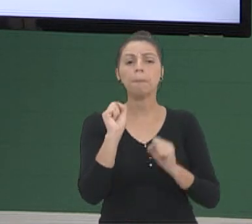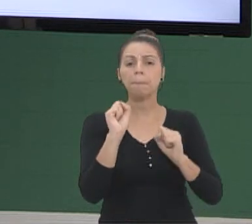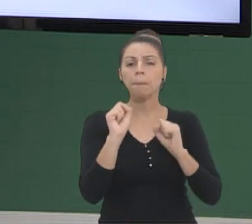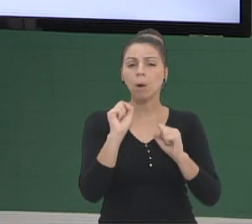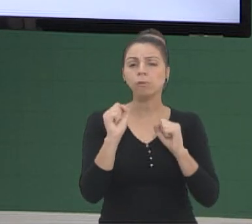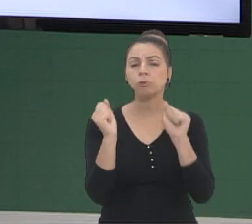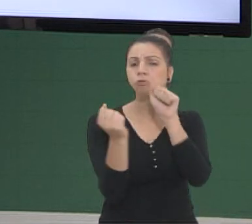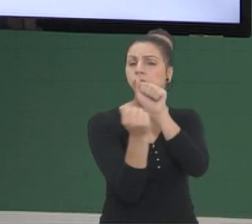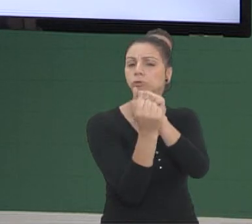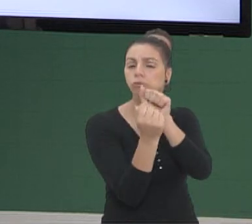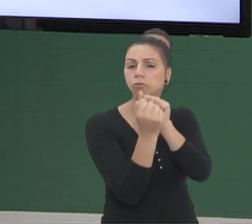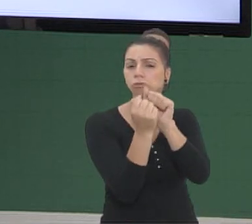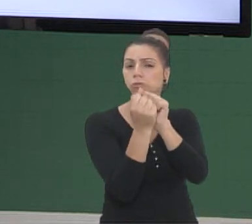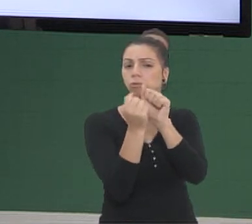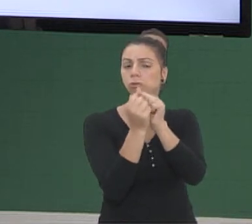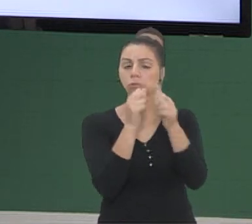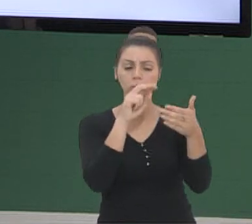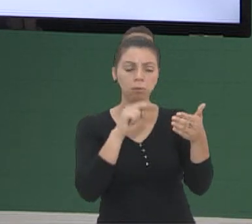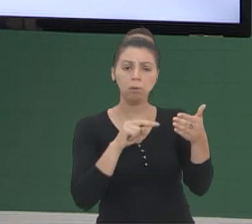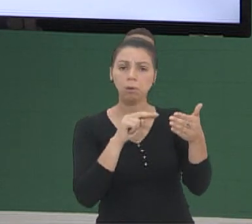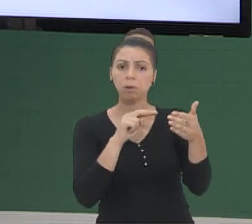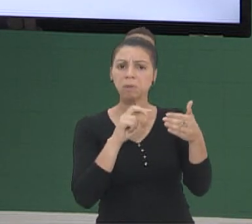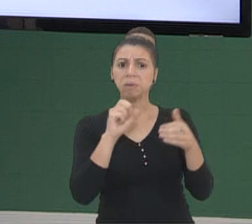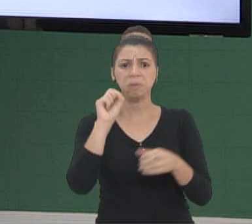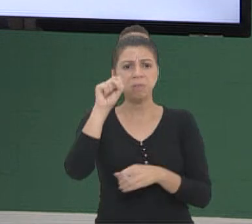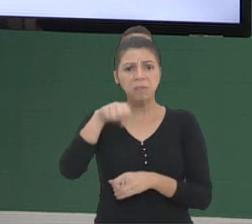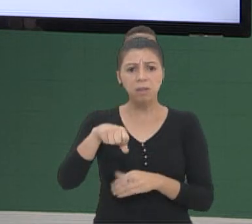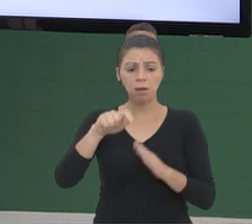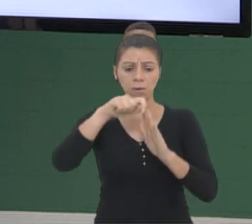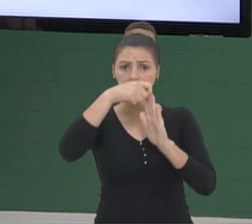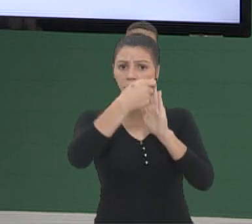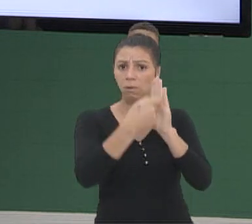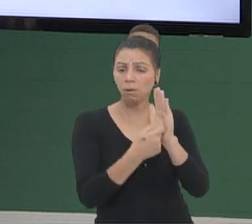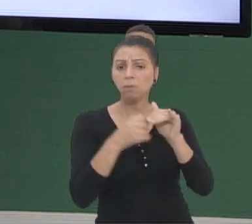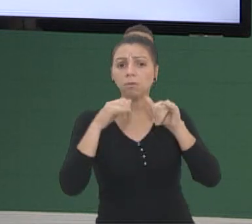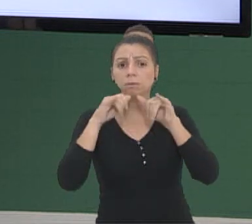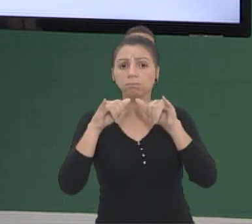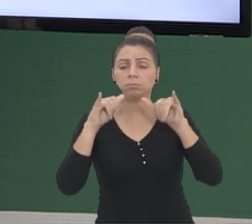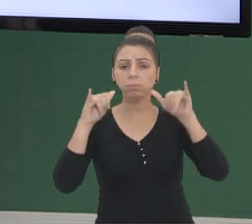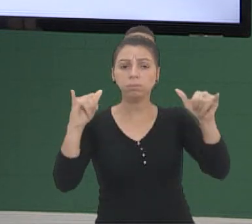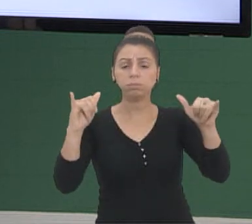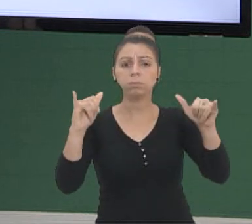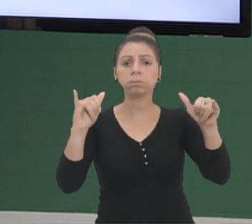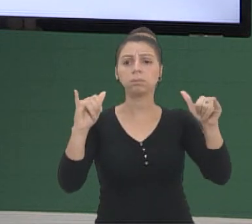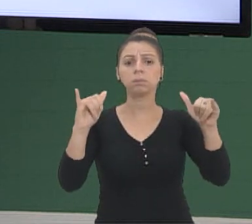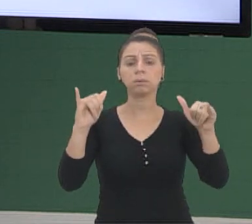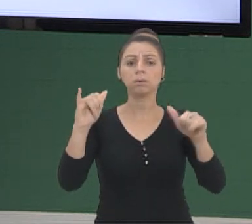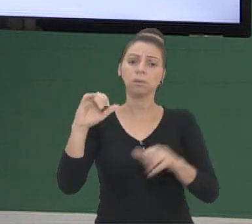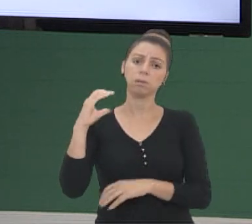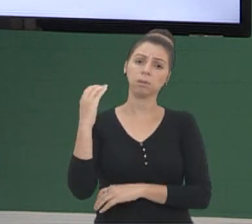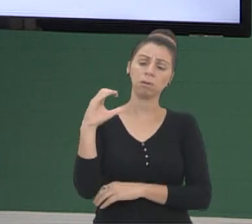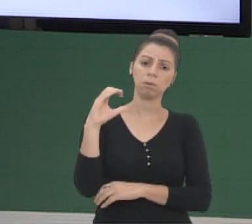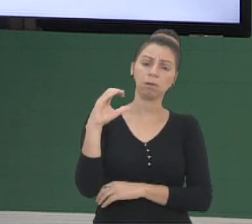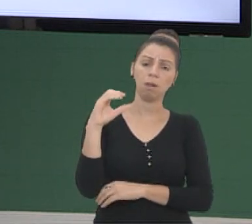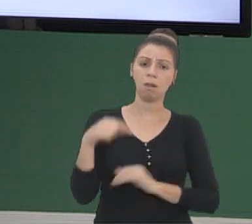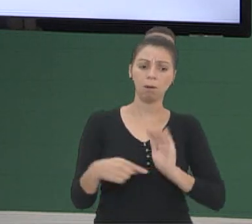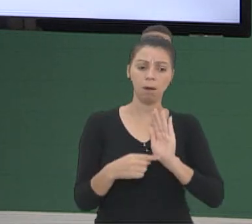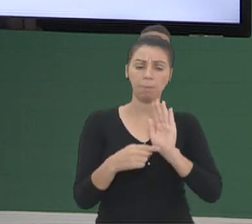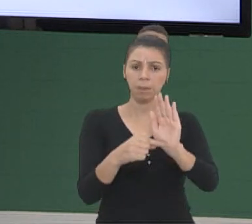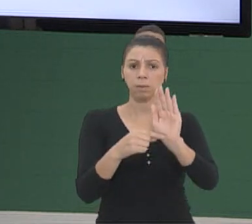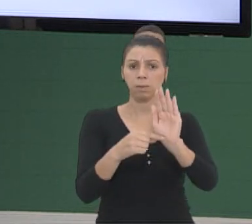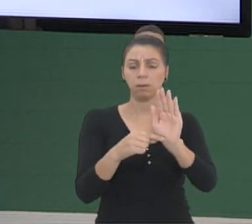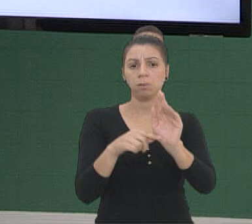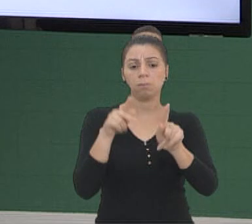comigo, é que sim. Se o texto de divulgação científica, ele apresenta para a população de modo